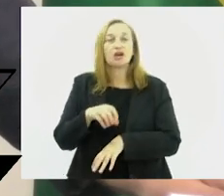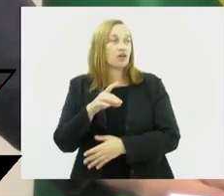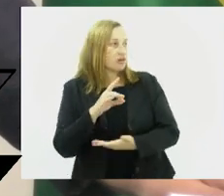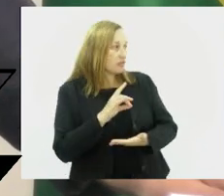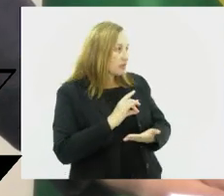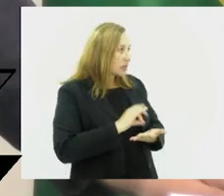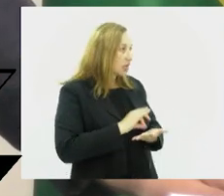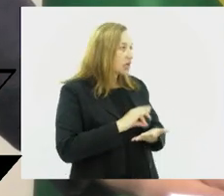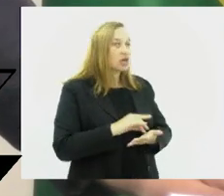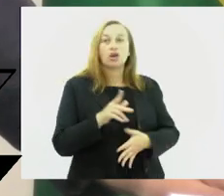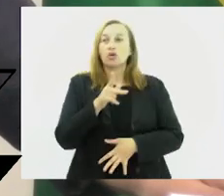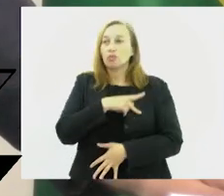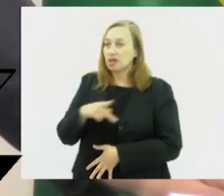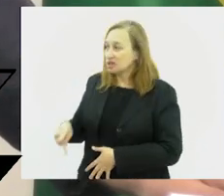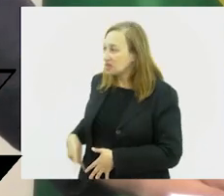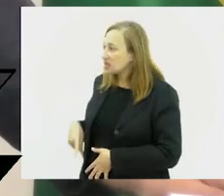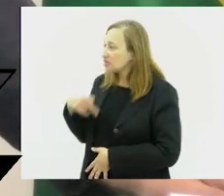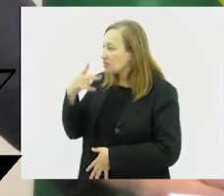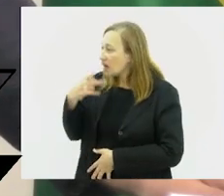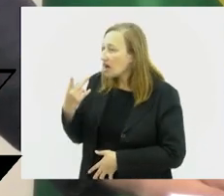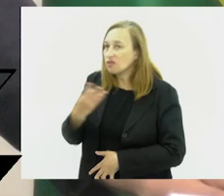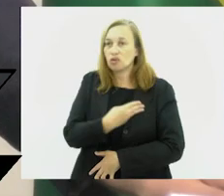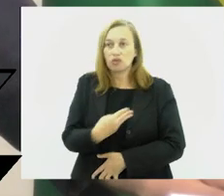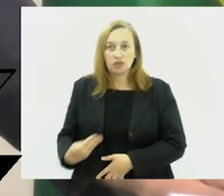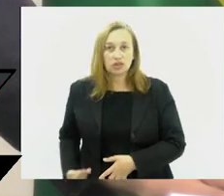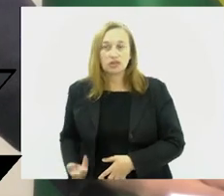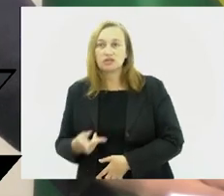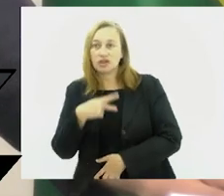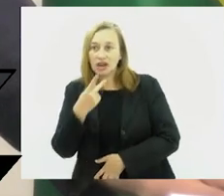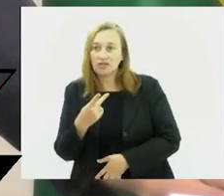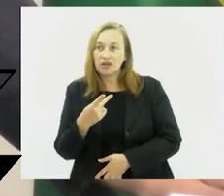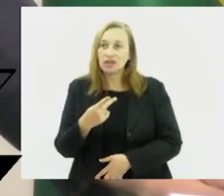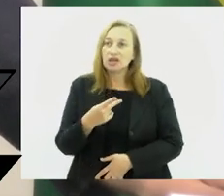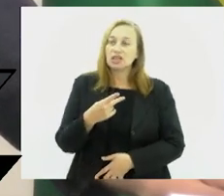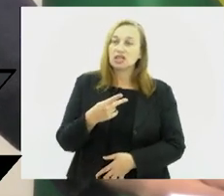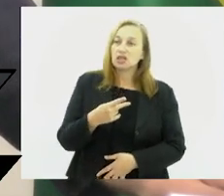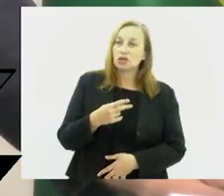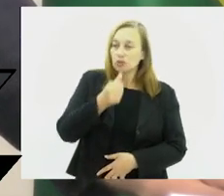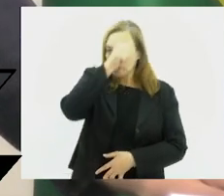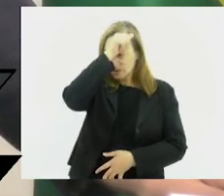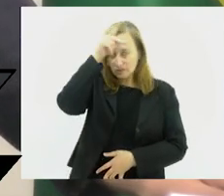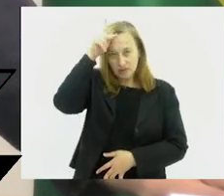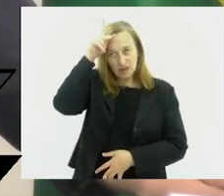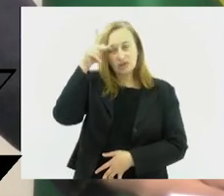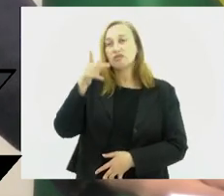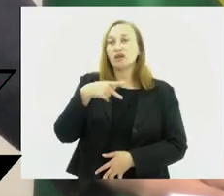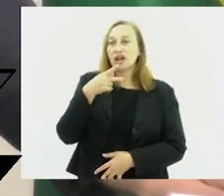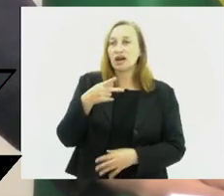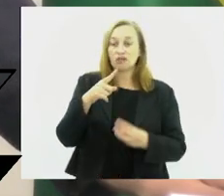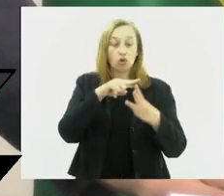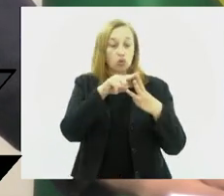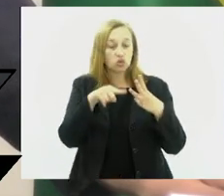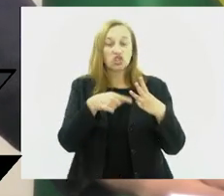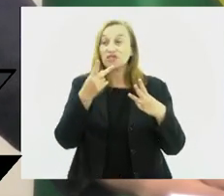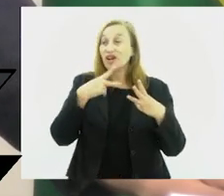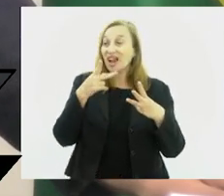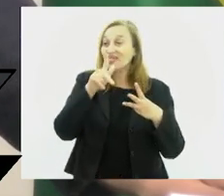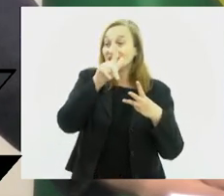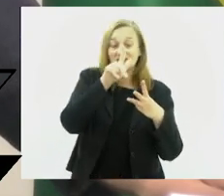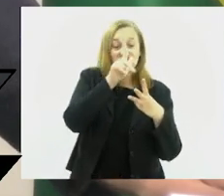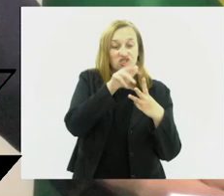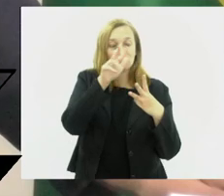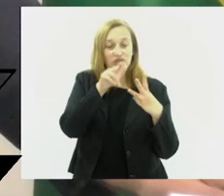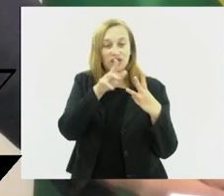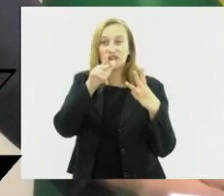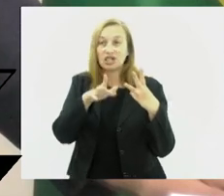uma coisa, o governador falava outra e o prefeito falava outra. O que, que foi decidido nesse assunto específico do